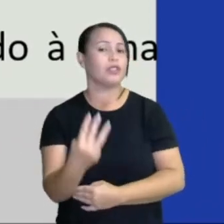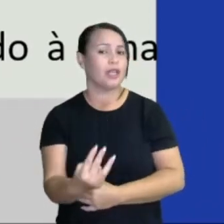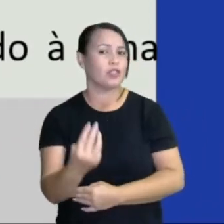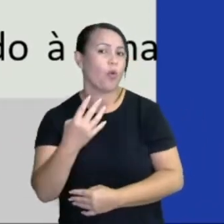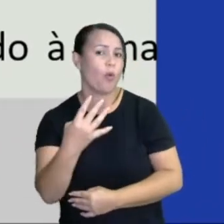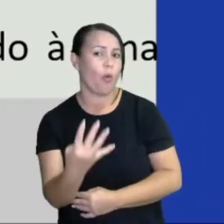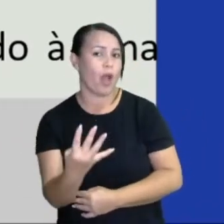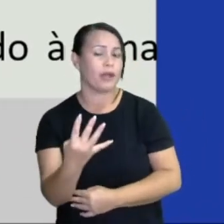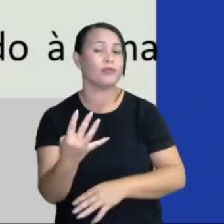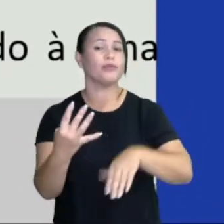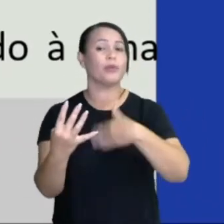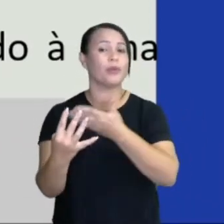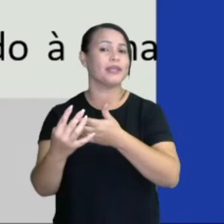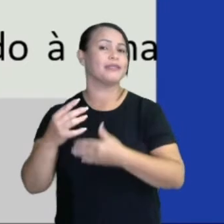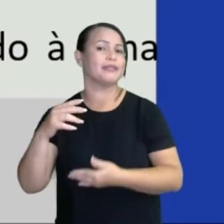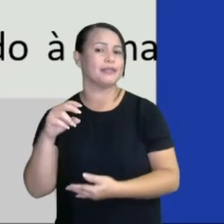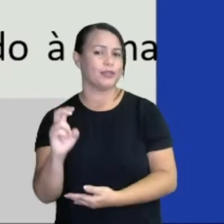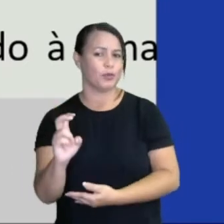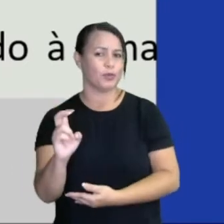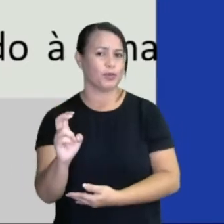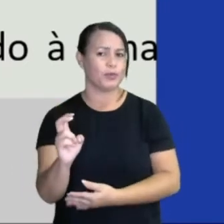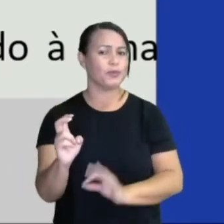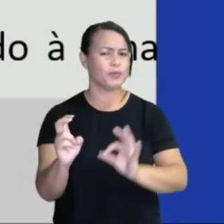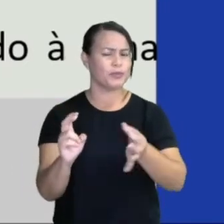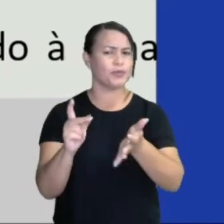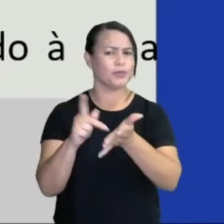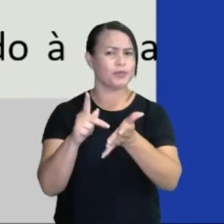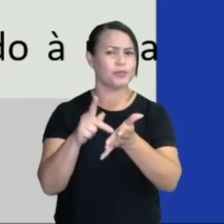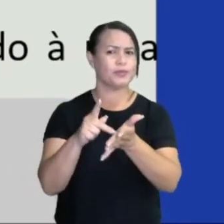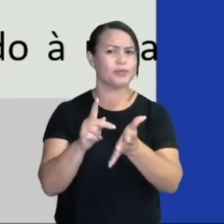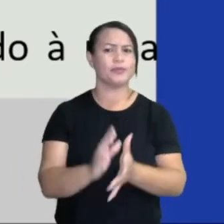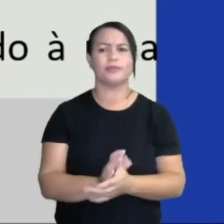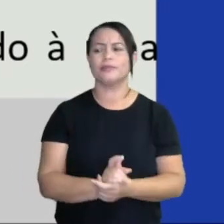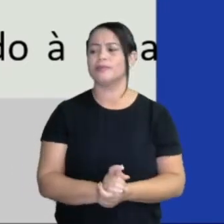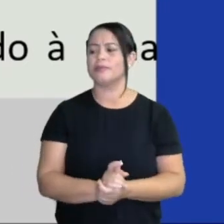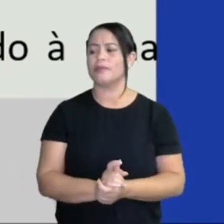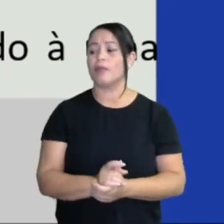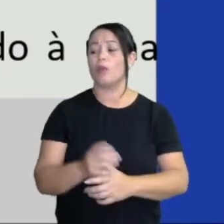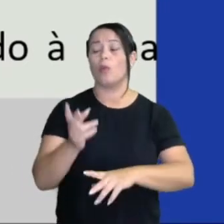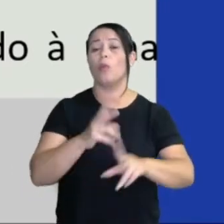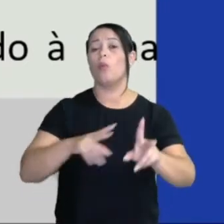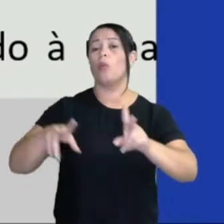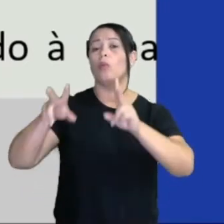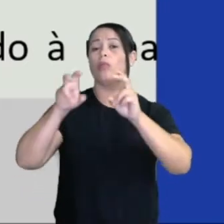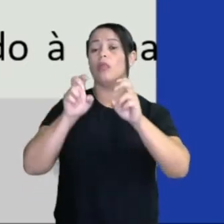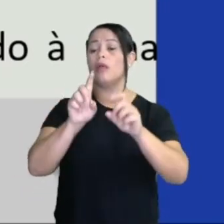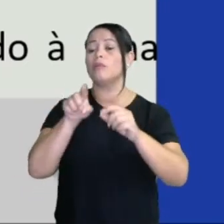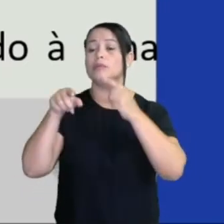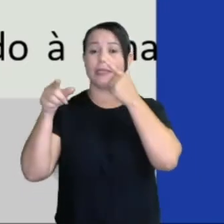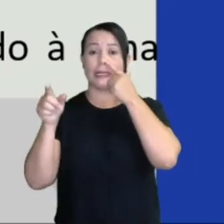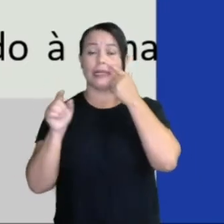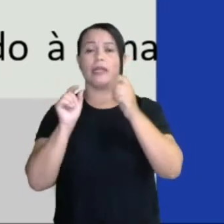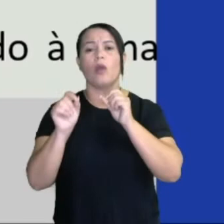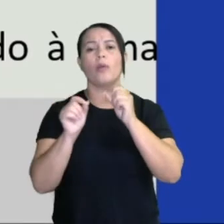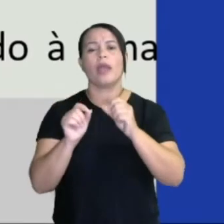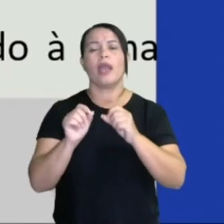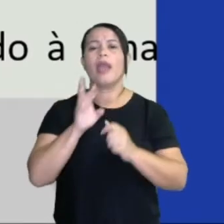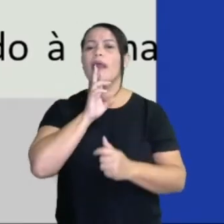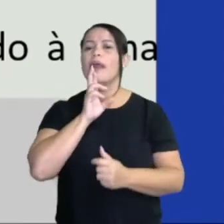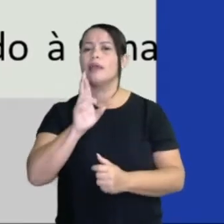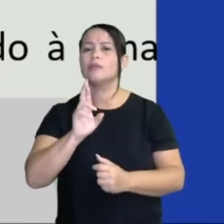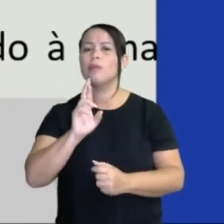3, 4 e 5, não é verdade? O termo seguinte é resultado do